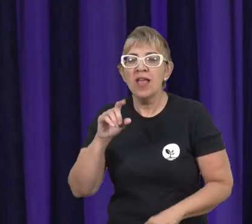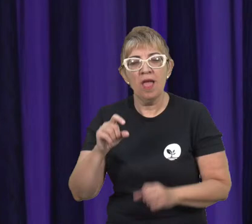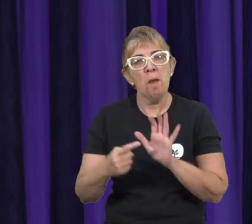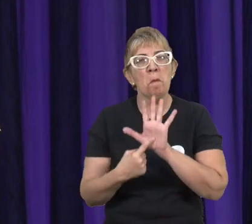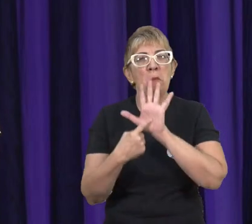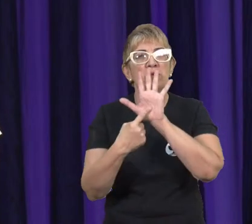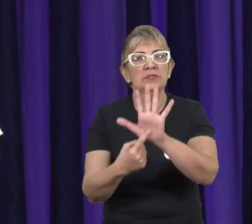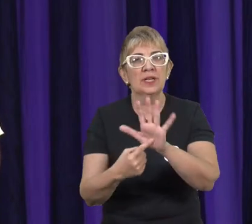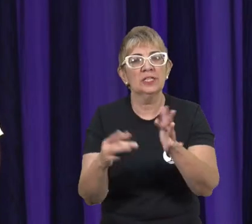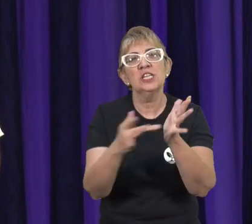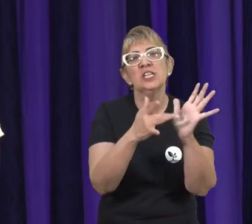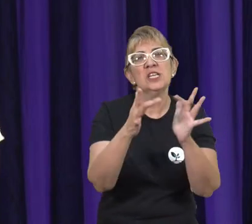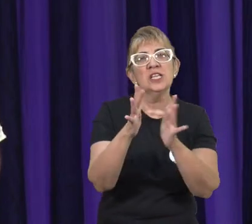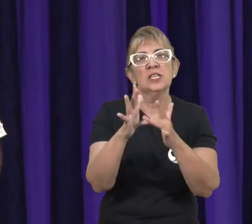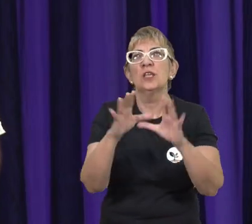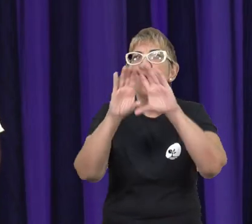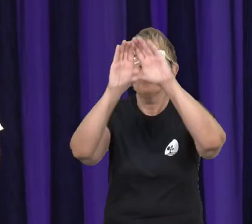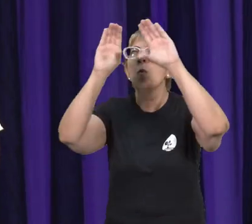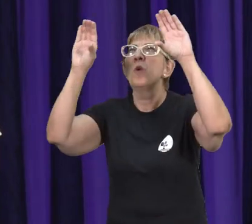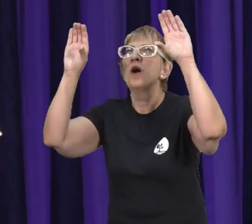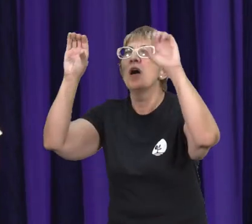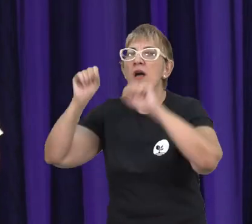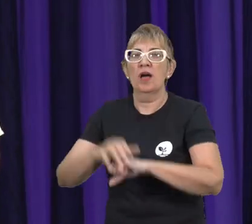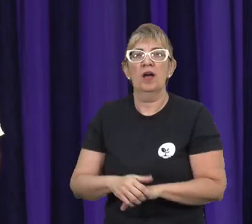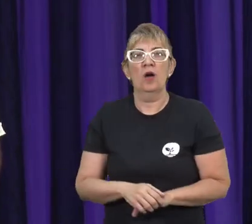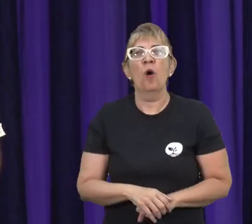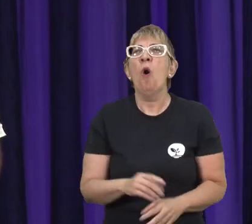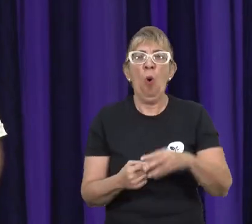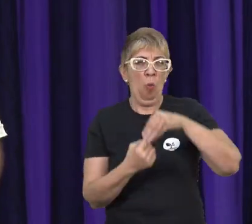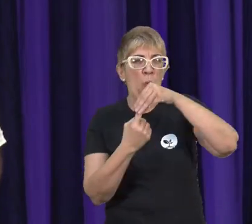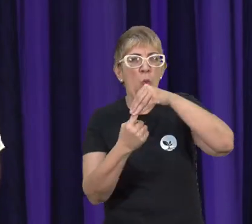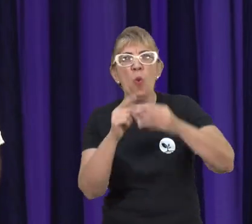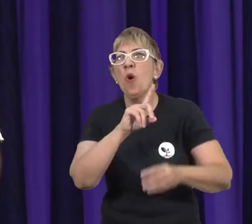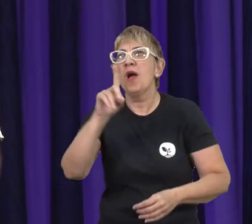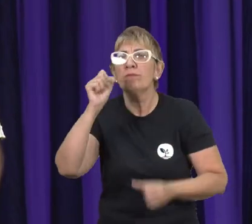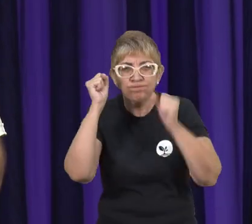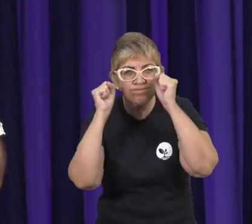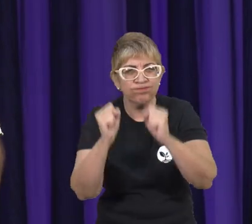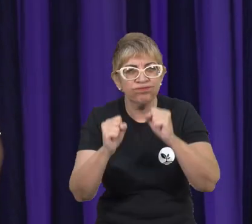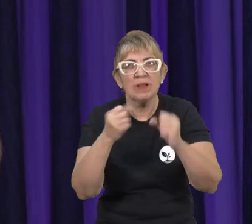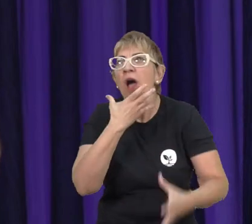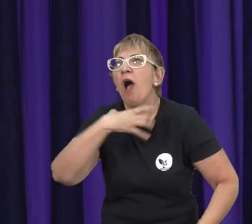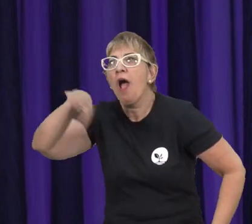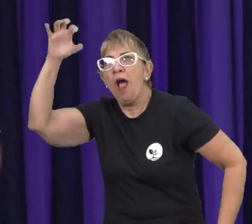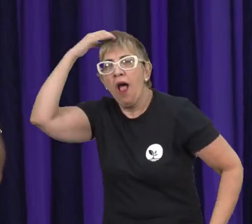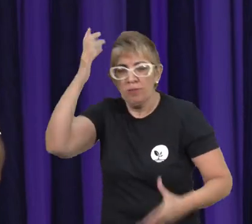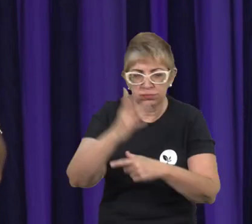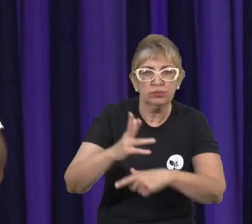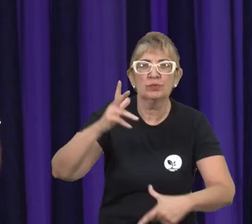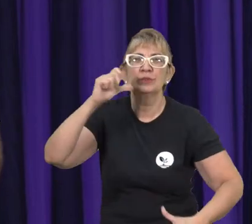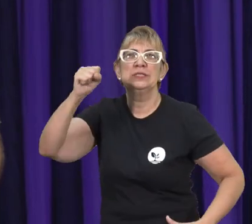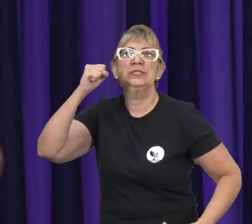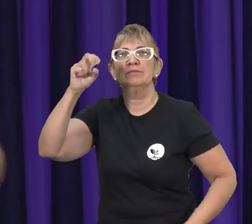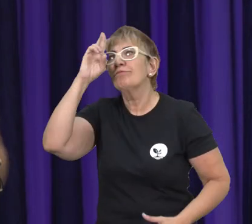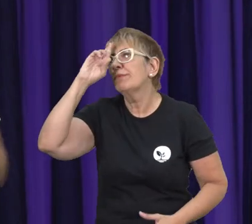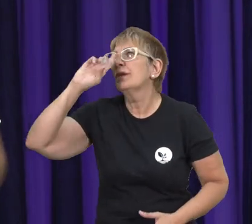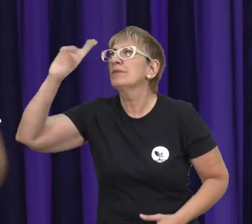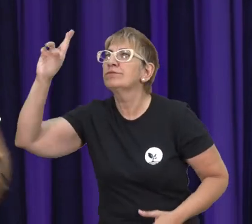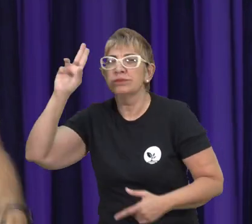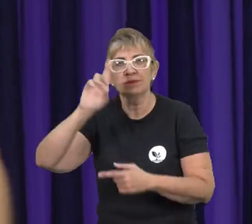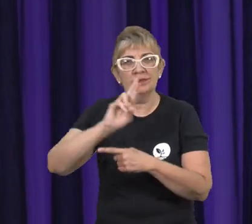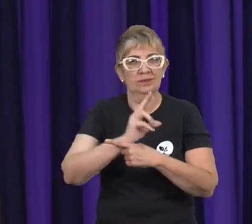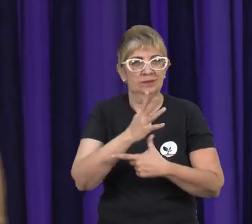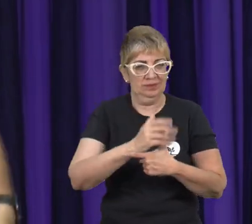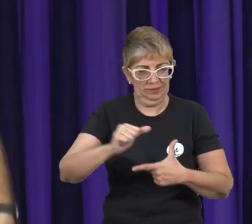ele, Jesus Cristo, do céu, pelo bendito e único Deus Todo-Poderoso, o Rei dos Reis e o Senhor dos Senhores. Nós